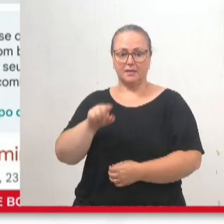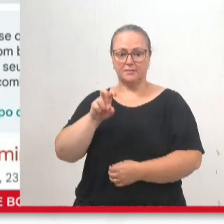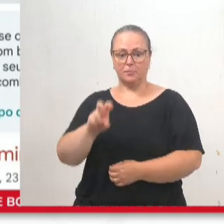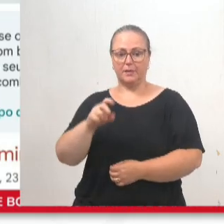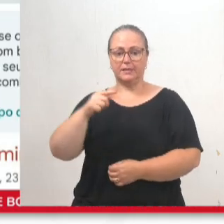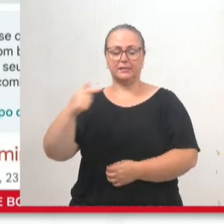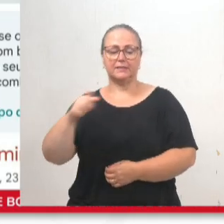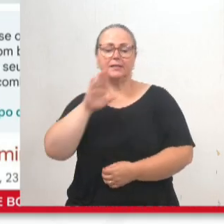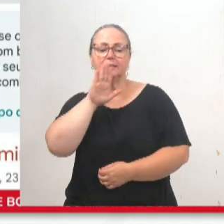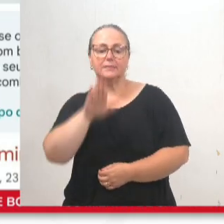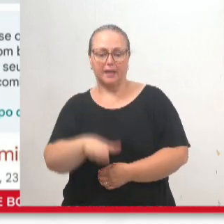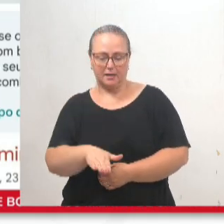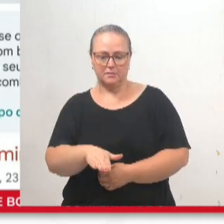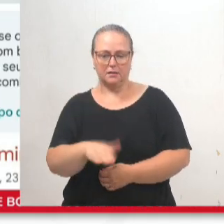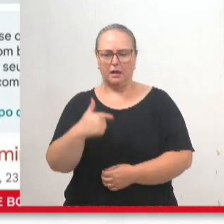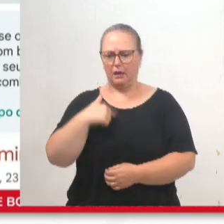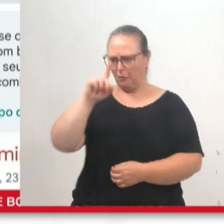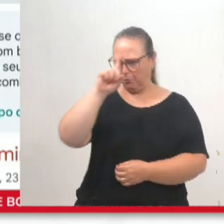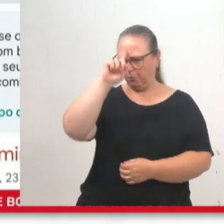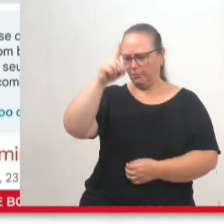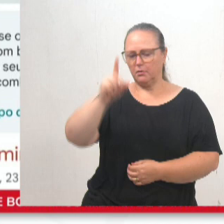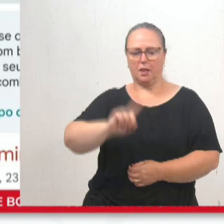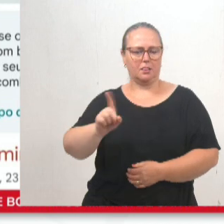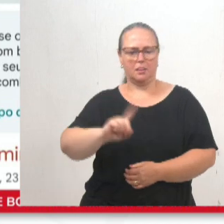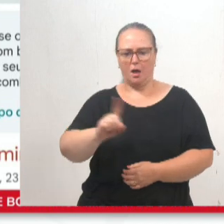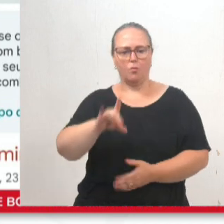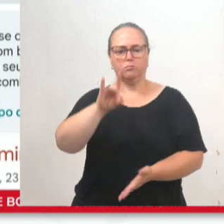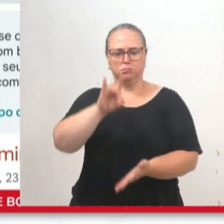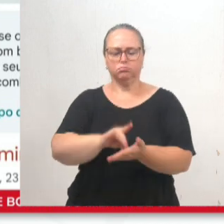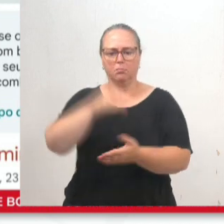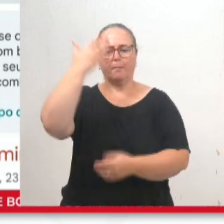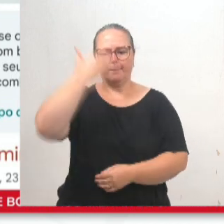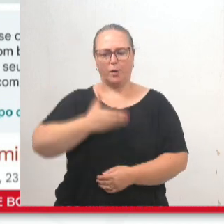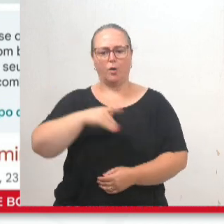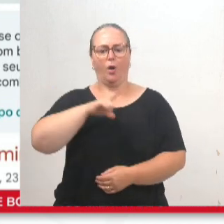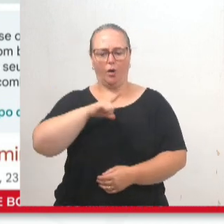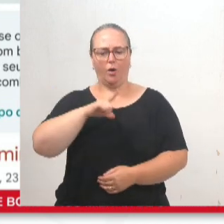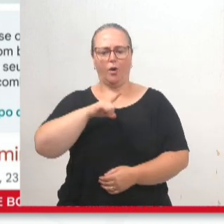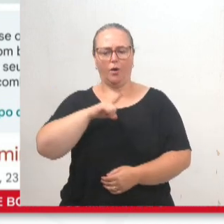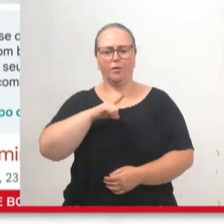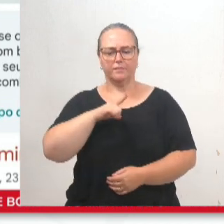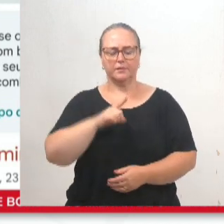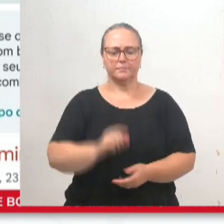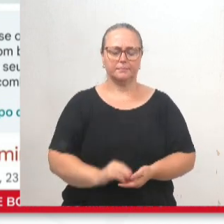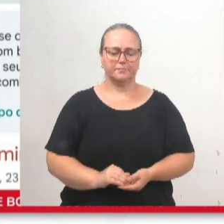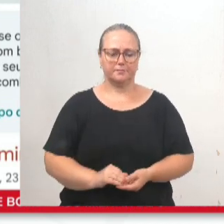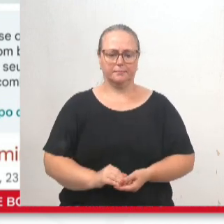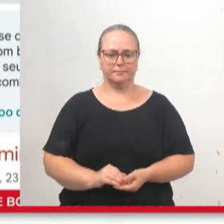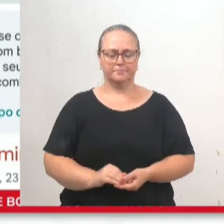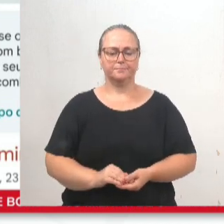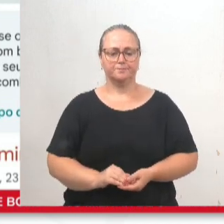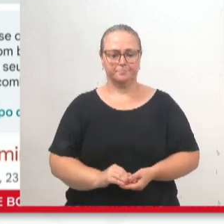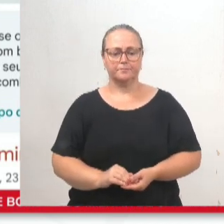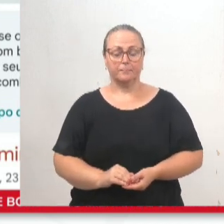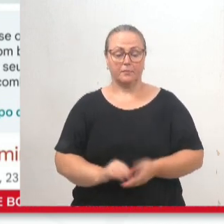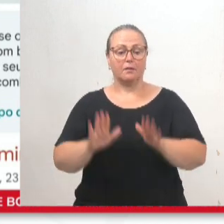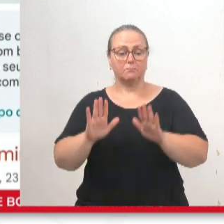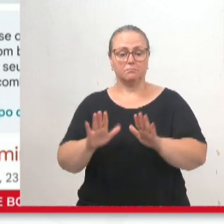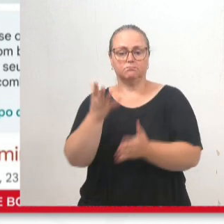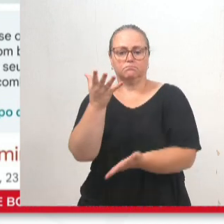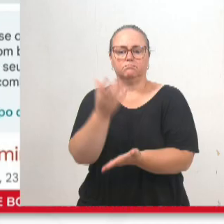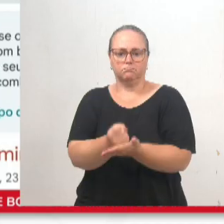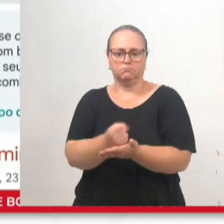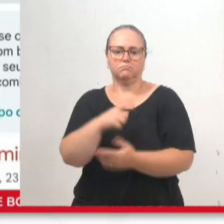registradas em nosso sistema, eu não estou aqui inventando, eu tenho elas registradas em todos os nossos sistemas, porque ficam